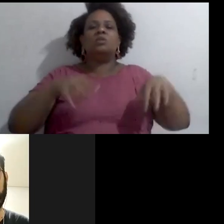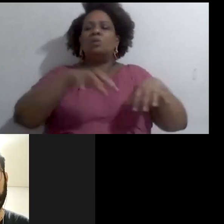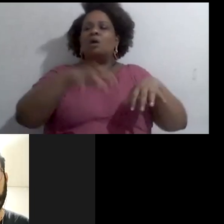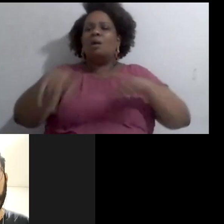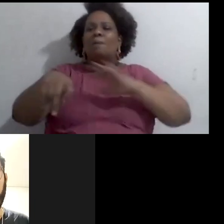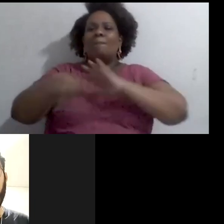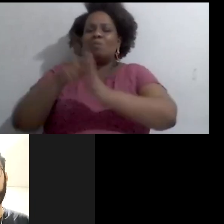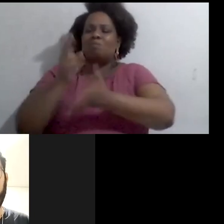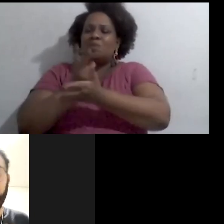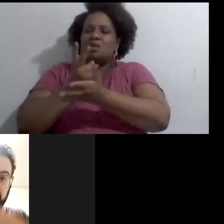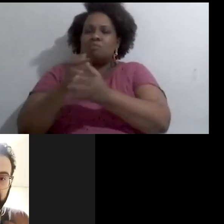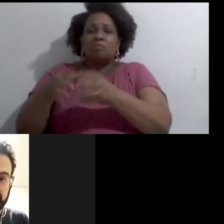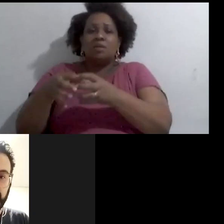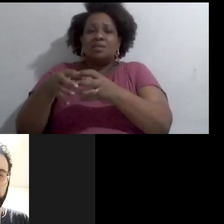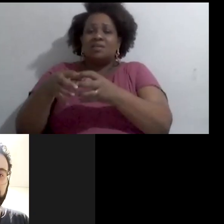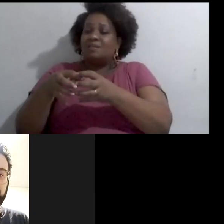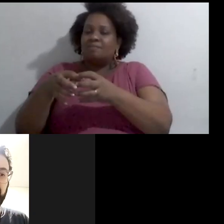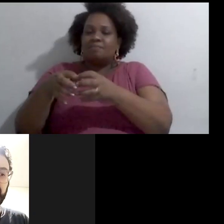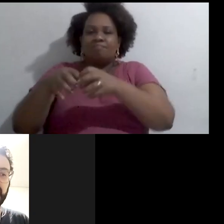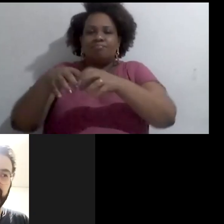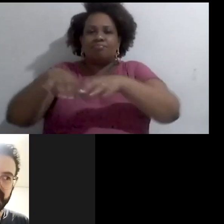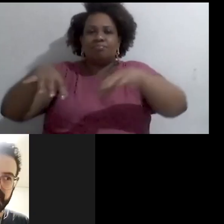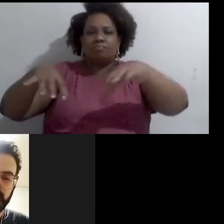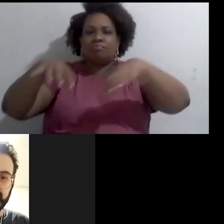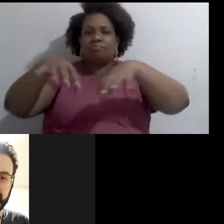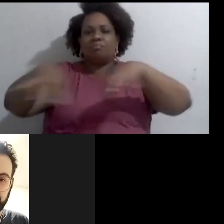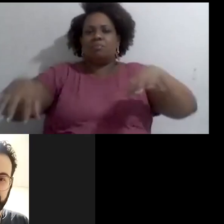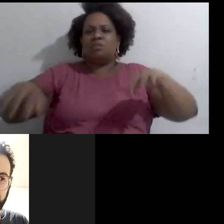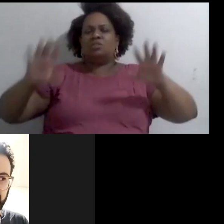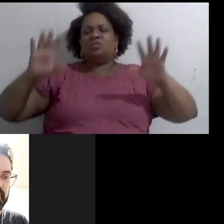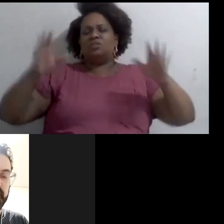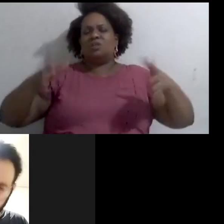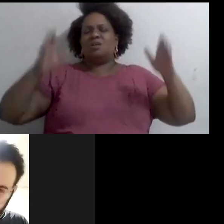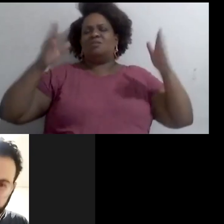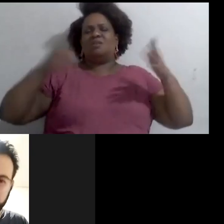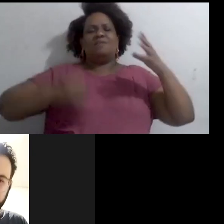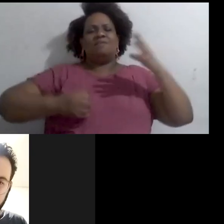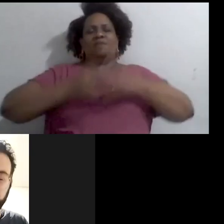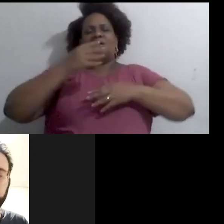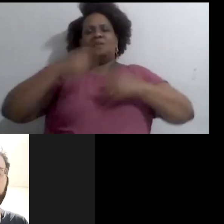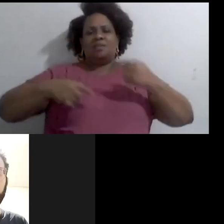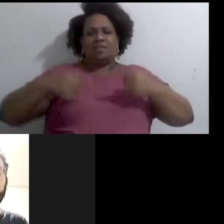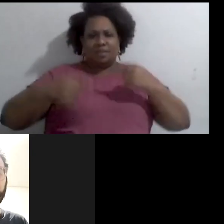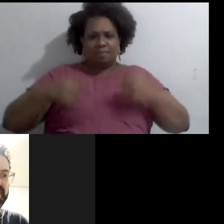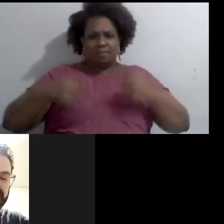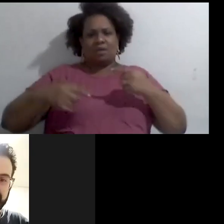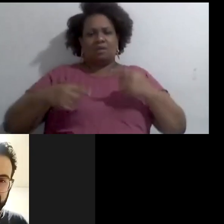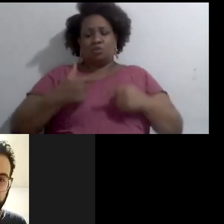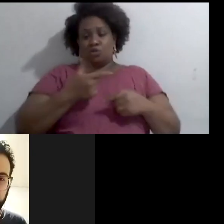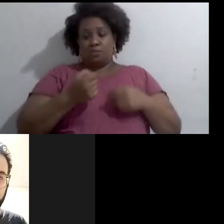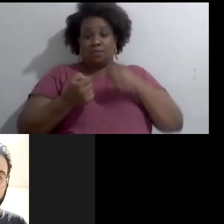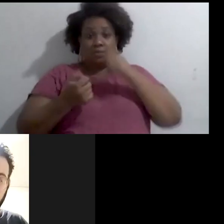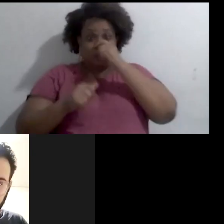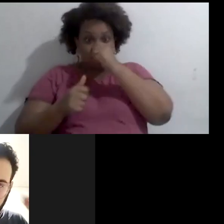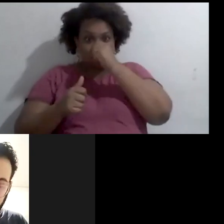precisa. Debates como esse, eu já participo há algum tempo, mais precisamente desde 2011, e a gente está